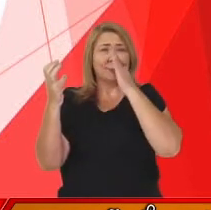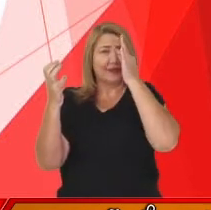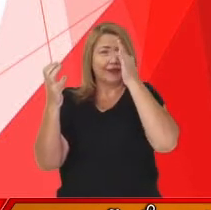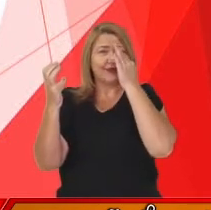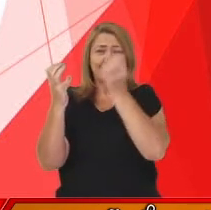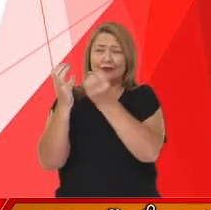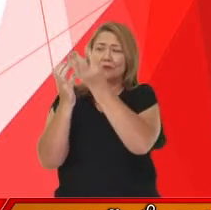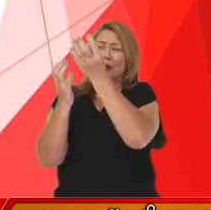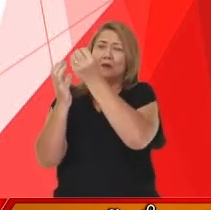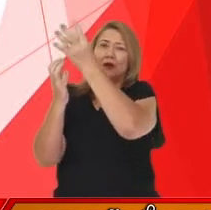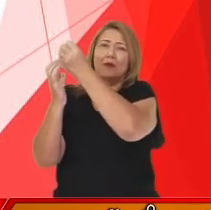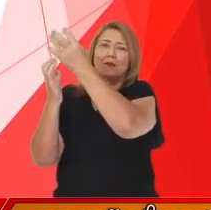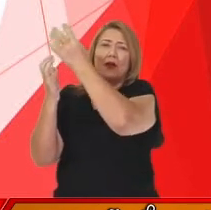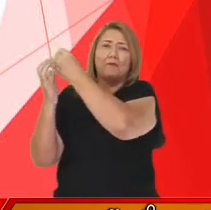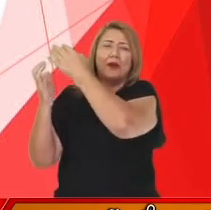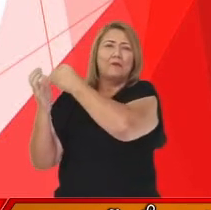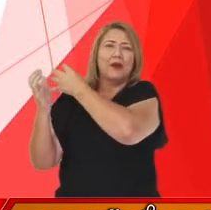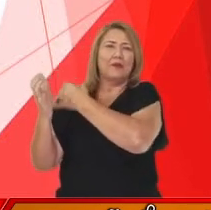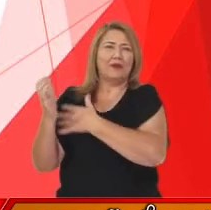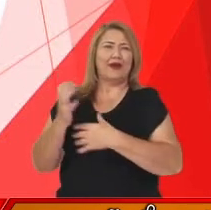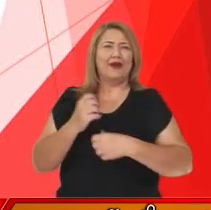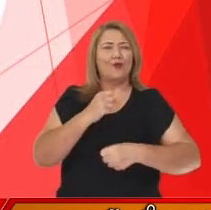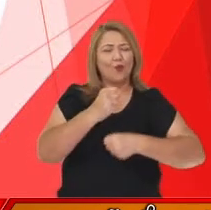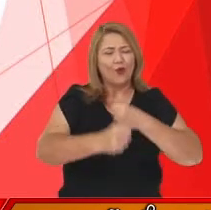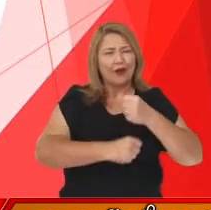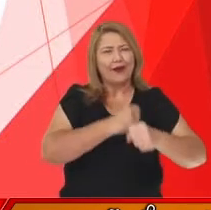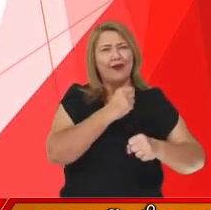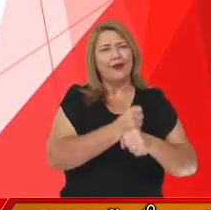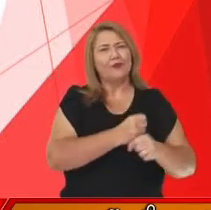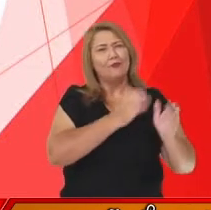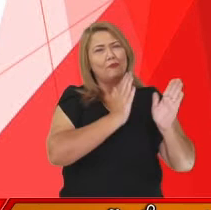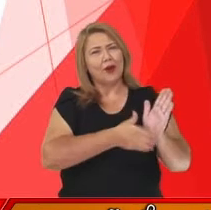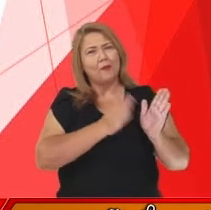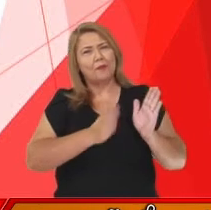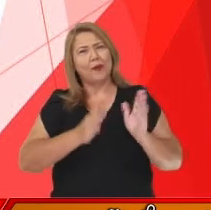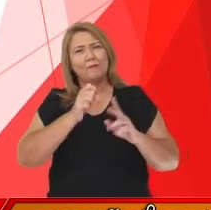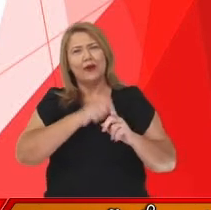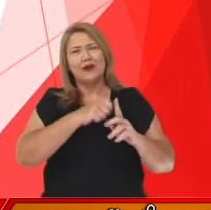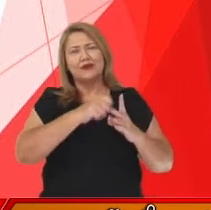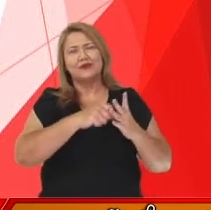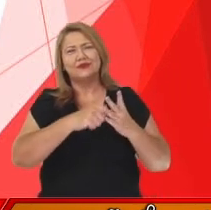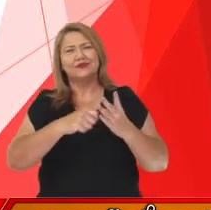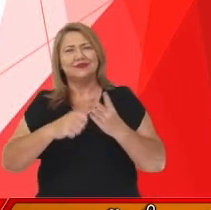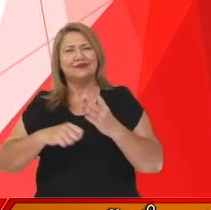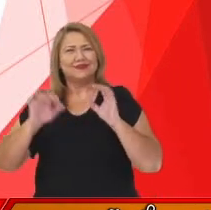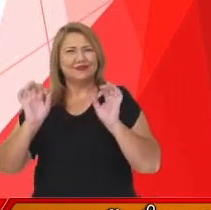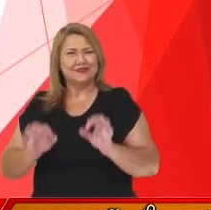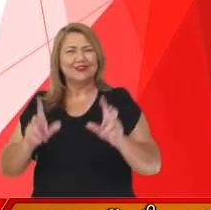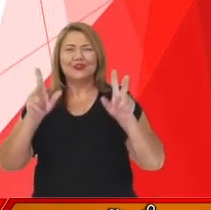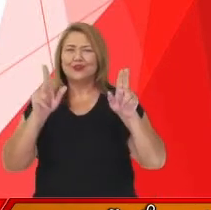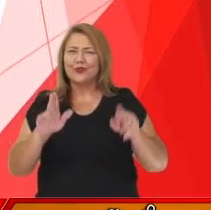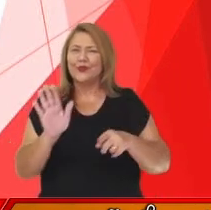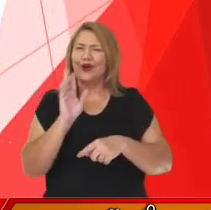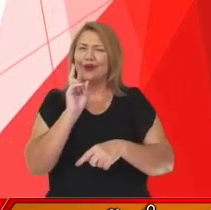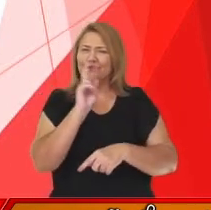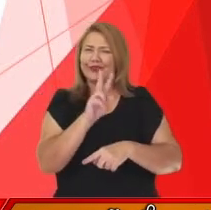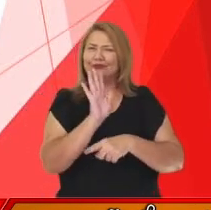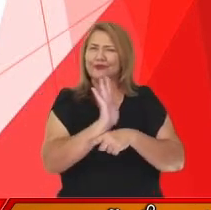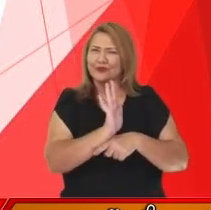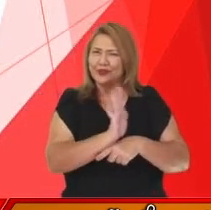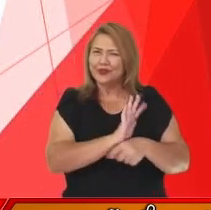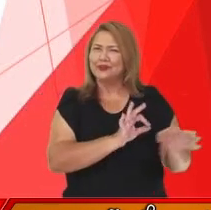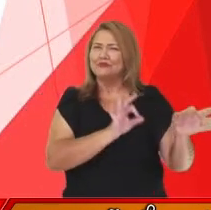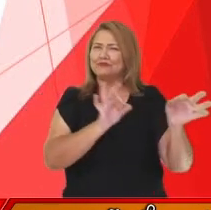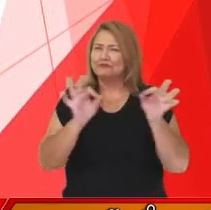florescendo as folhas crescendo florescendo tudo de novo essa resenha também que nós acompanhamos em filme é as